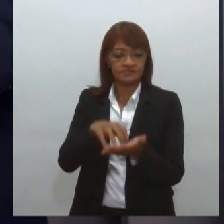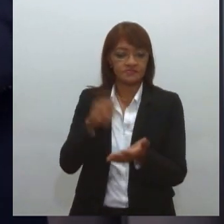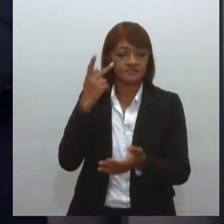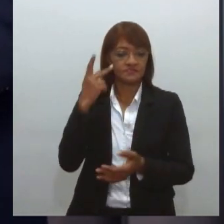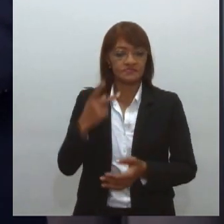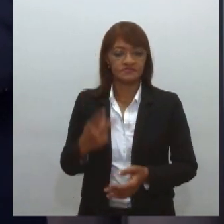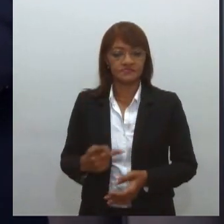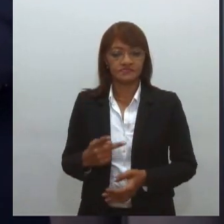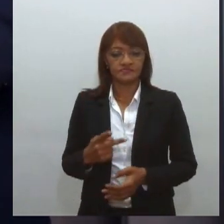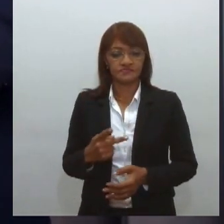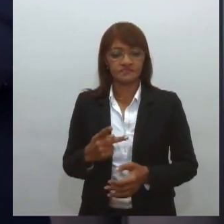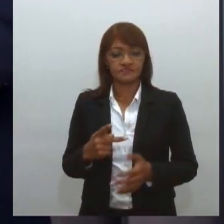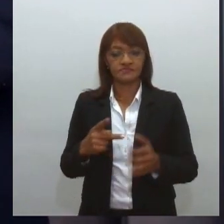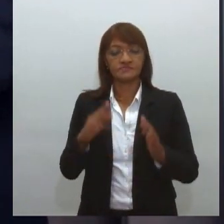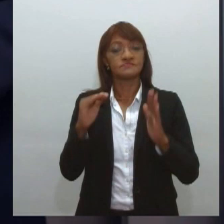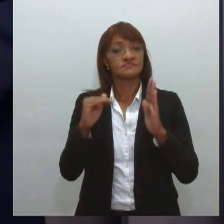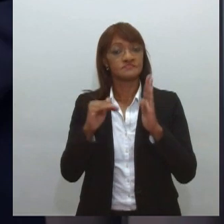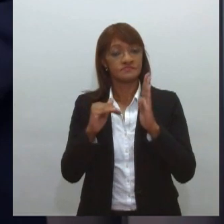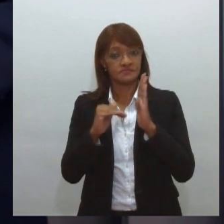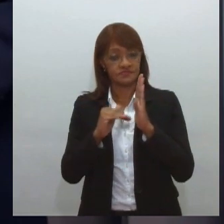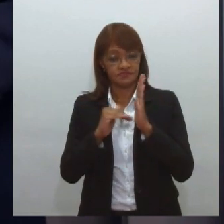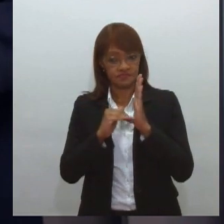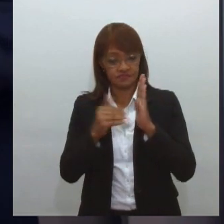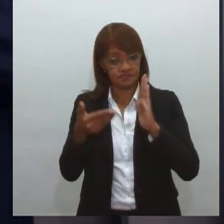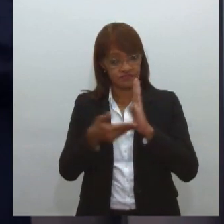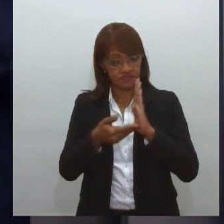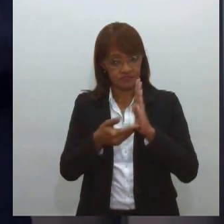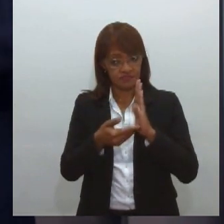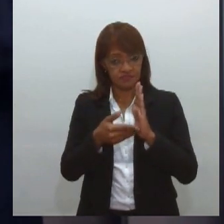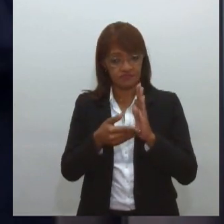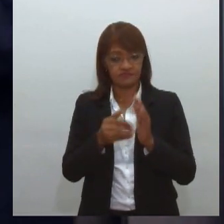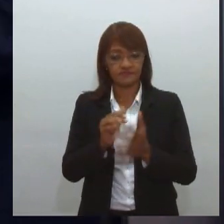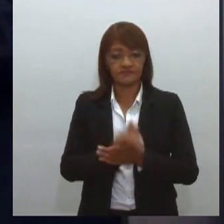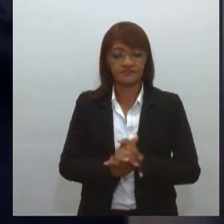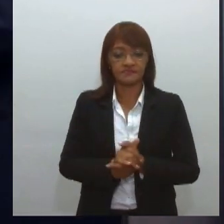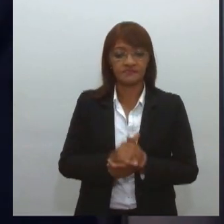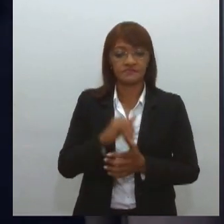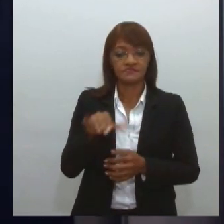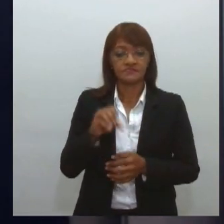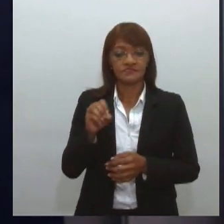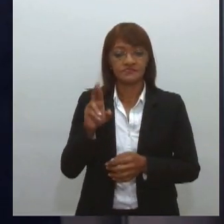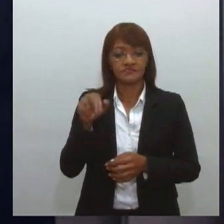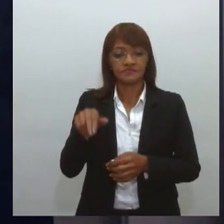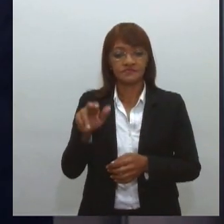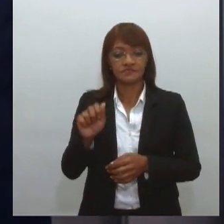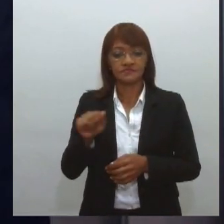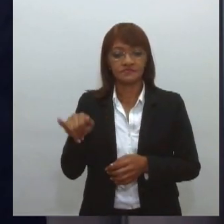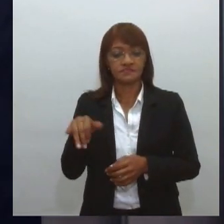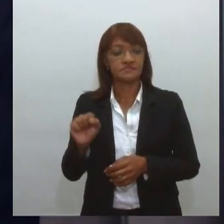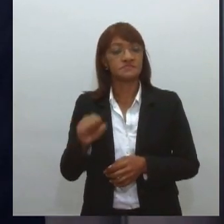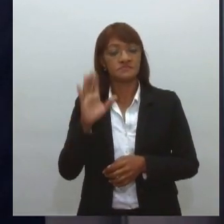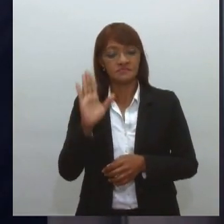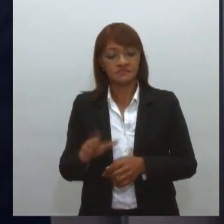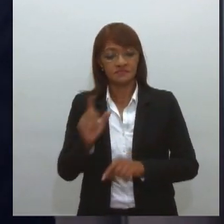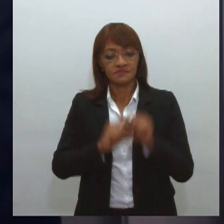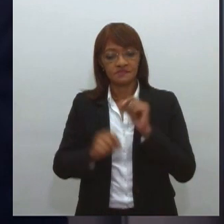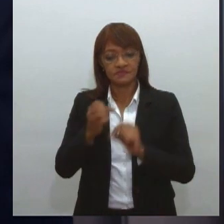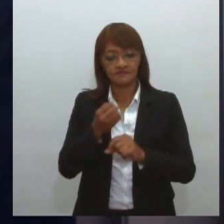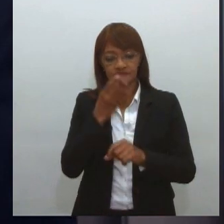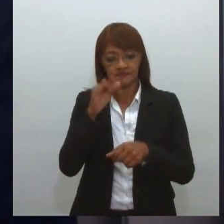dos Deputados, Soraya Santos. Muito boa noite, deputada. Seja bem-vinda ao Jornal da